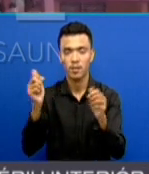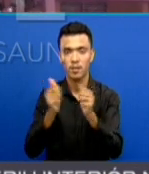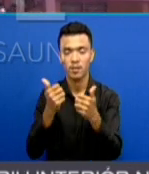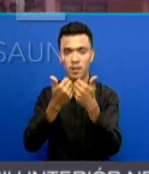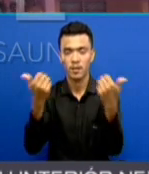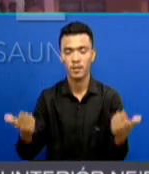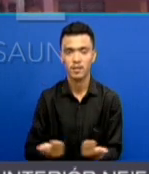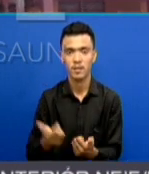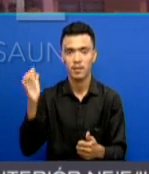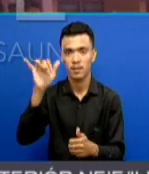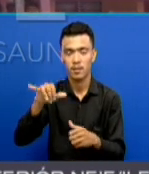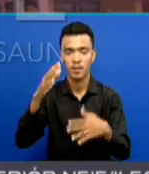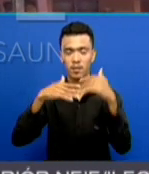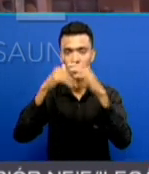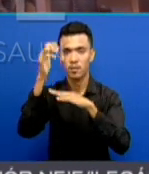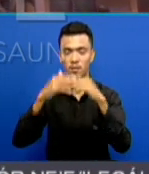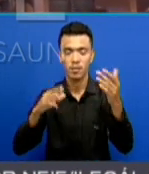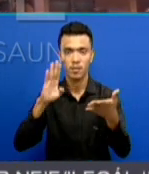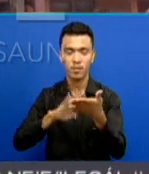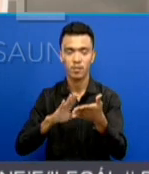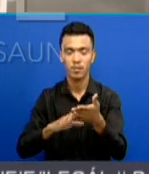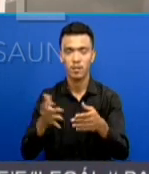Sira, o de construir escola de condição A.